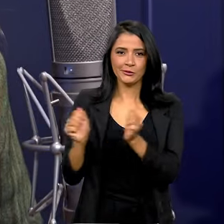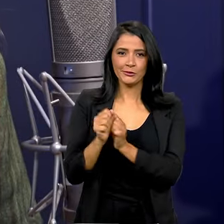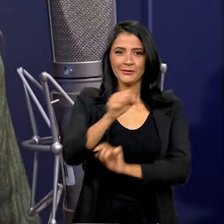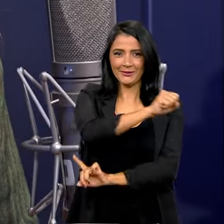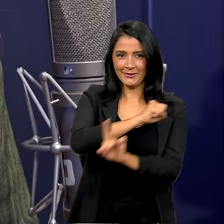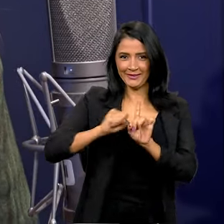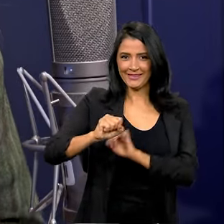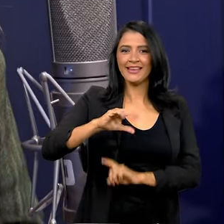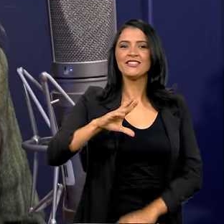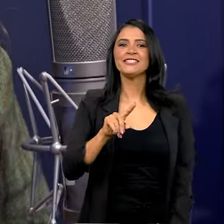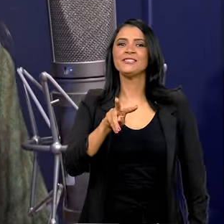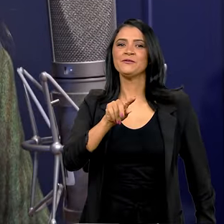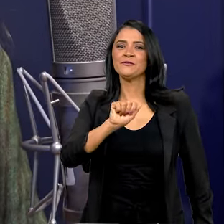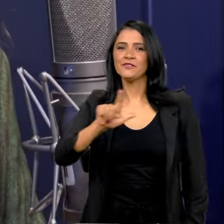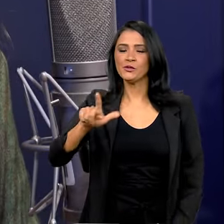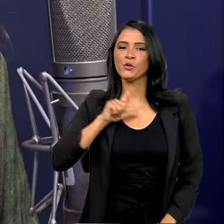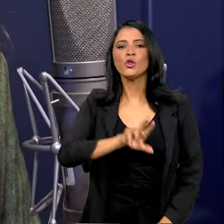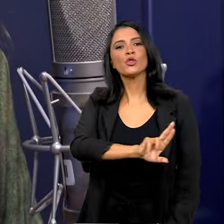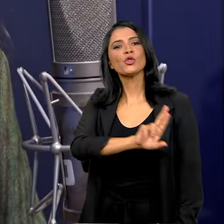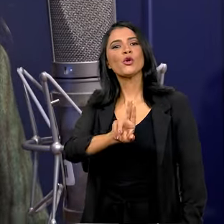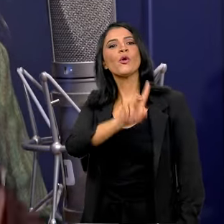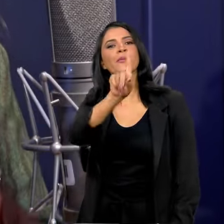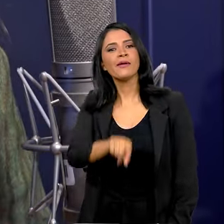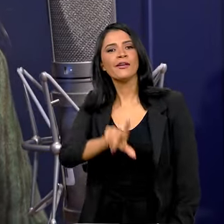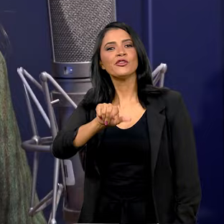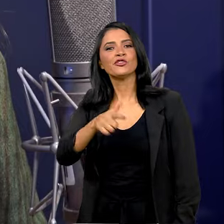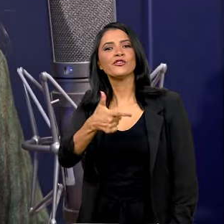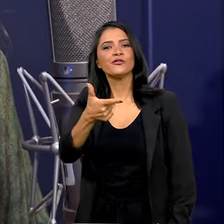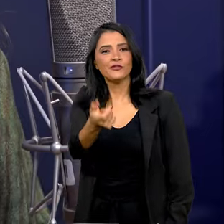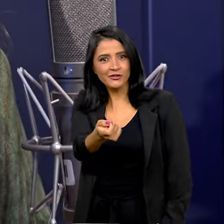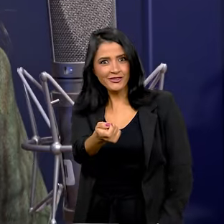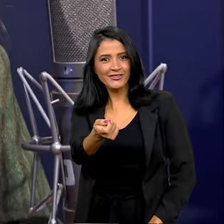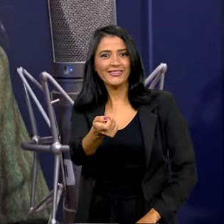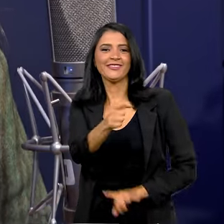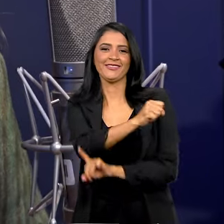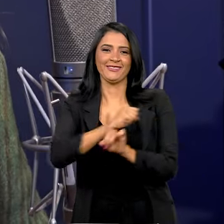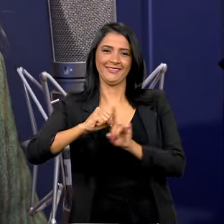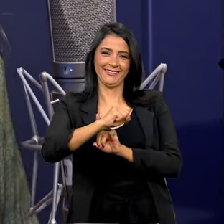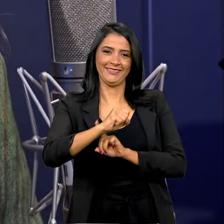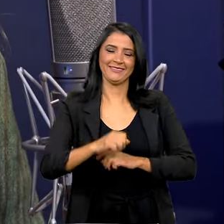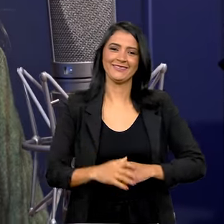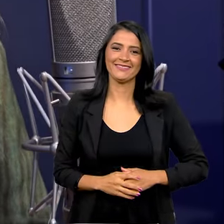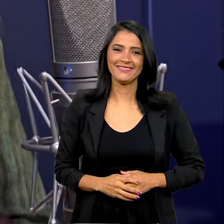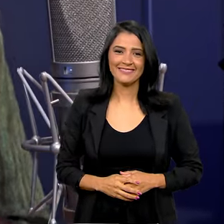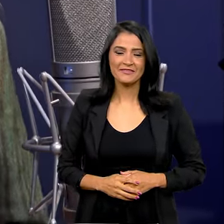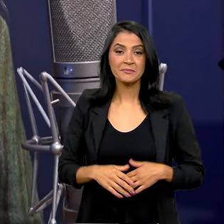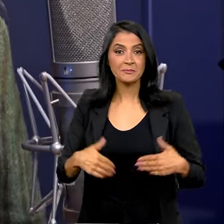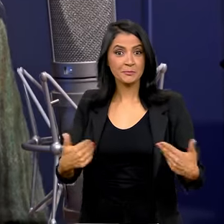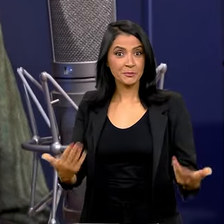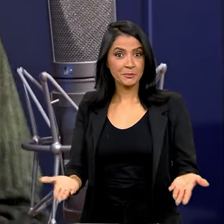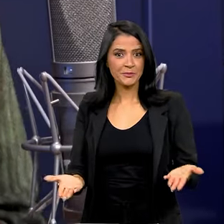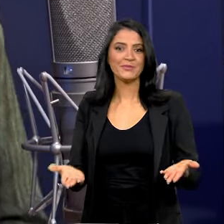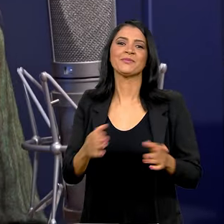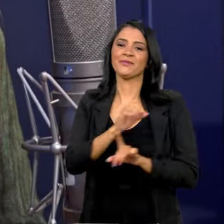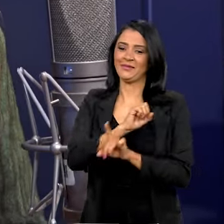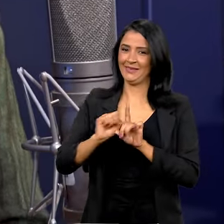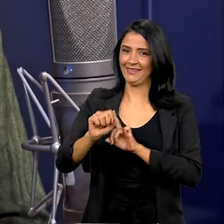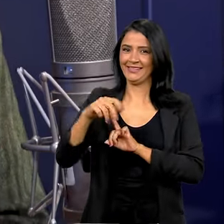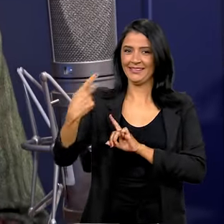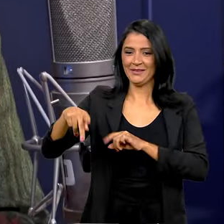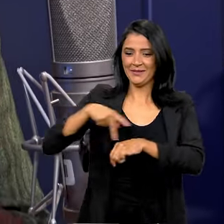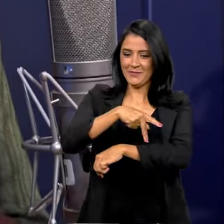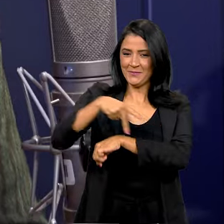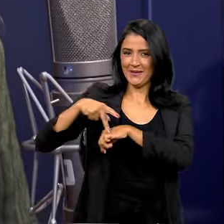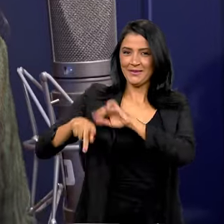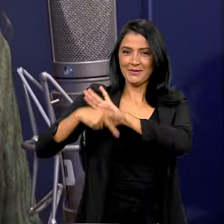com a sociedade civil o presidente deu o nome de G20 social então a sociedade